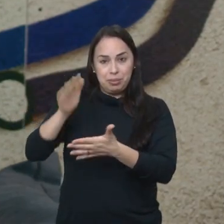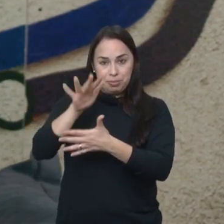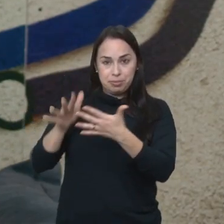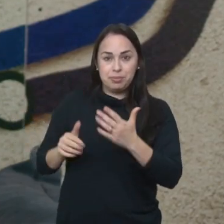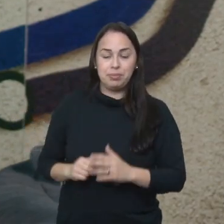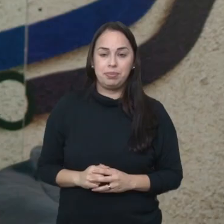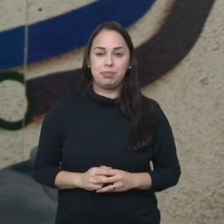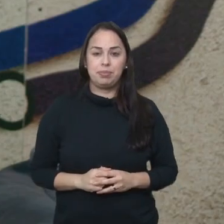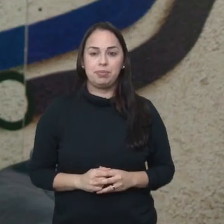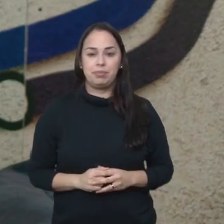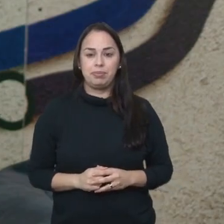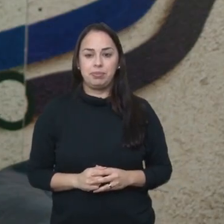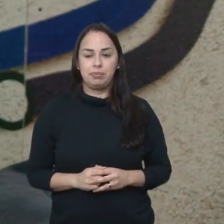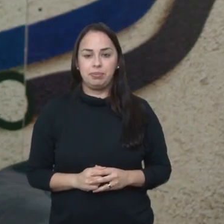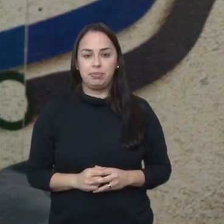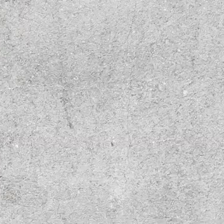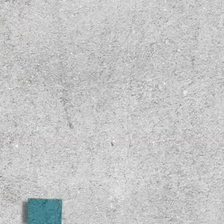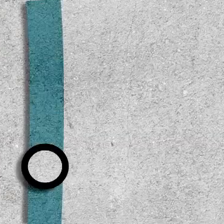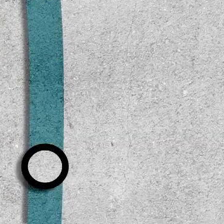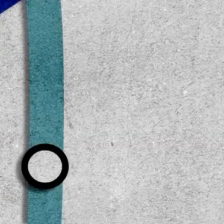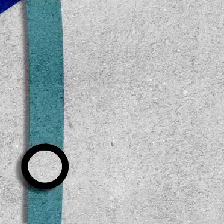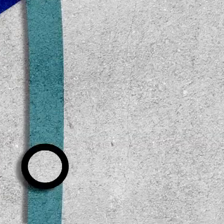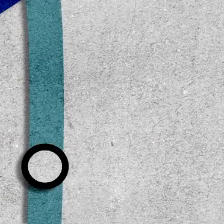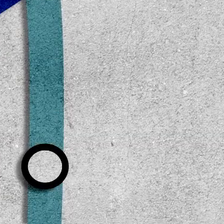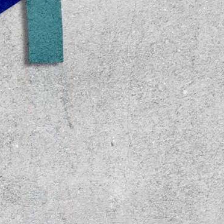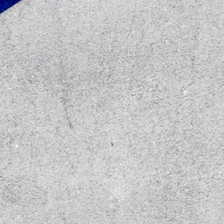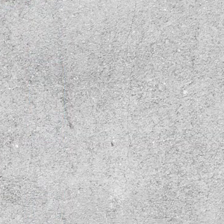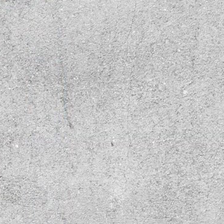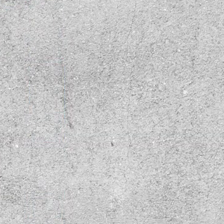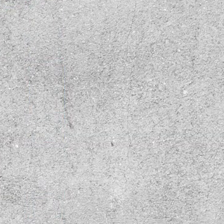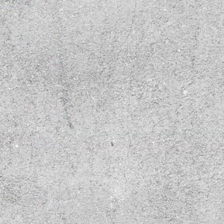um tradutor, intérprete de Libras.